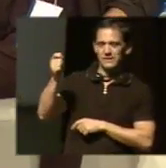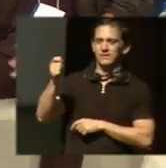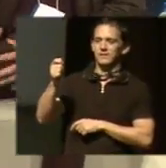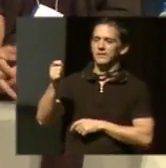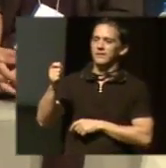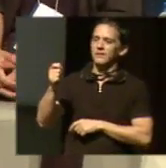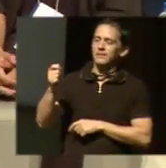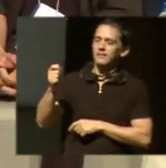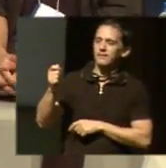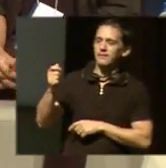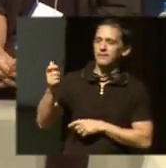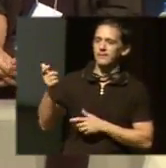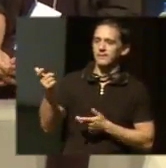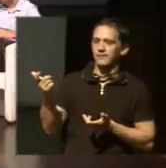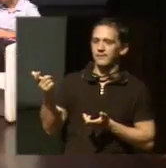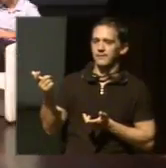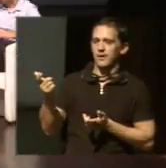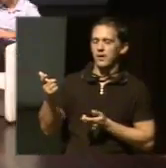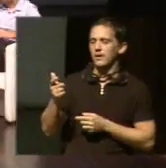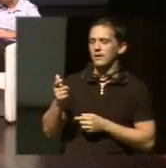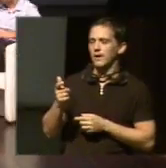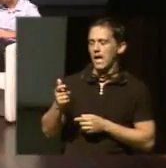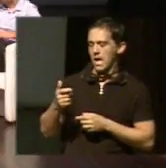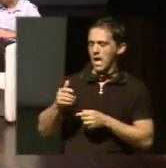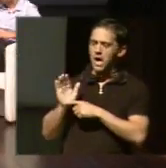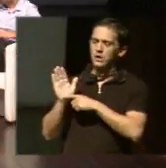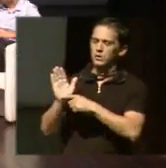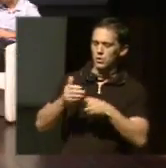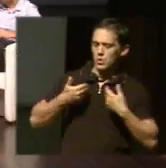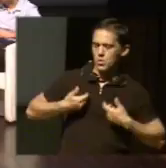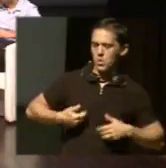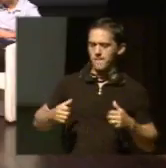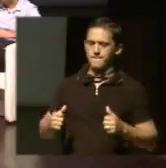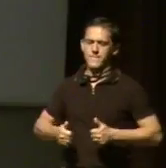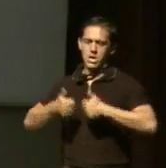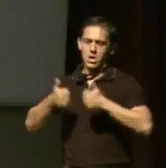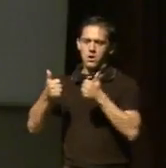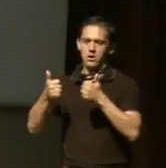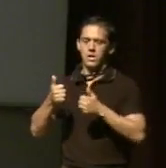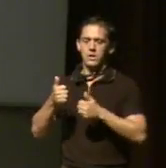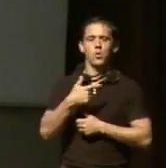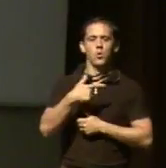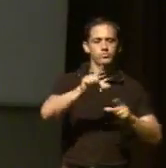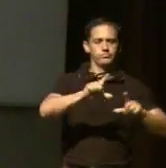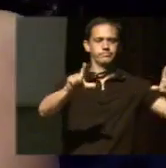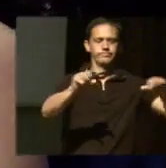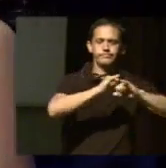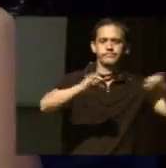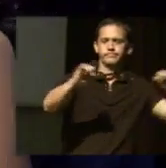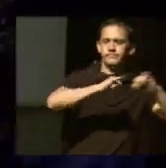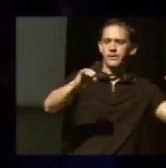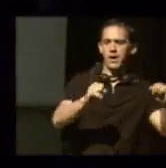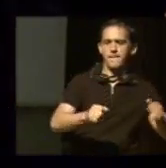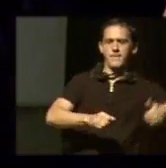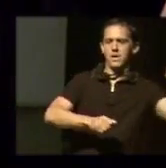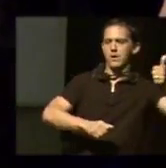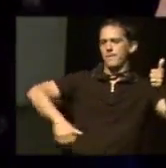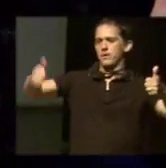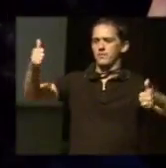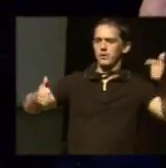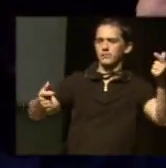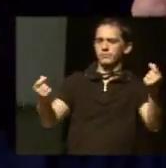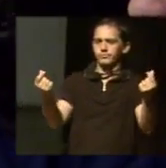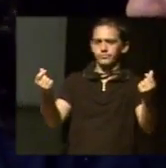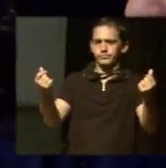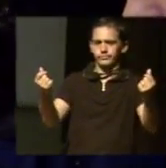vem lançando um outro, dizendo que é muito melhor que aquele e tal. É uma guerra entre a publicidade de questão financeira. Sendo